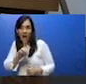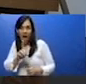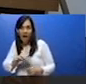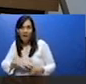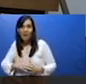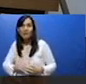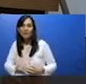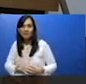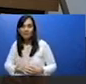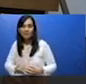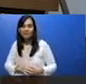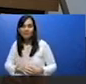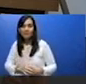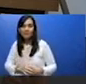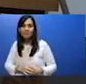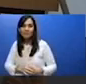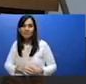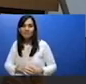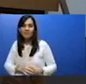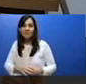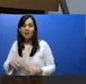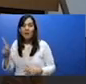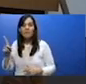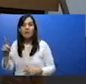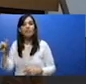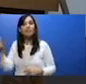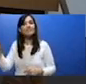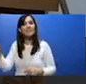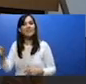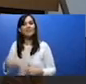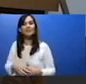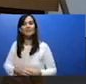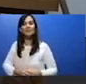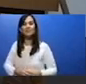crianças? Aqui da página 7, tá?